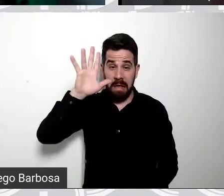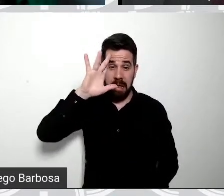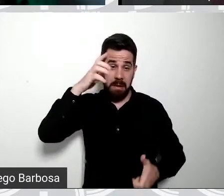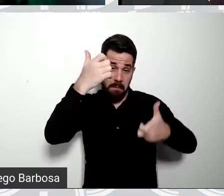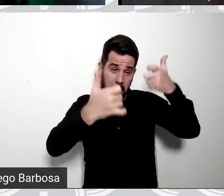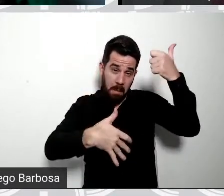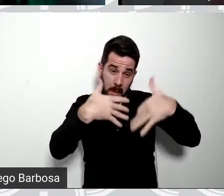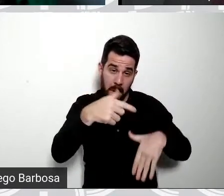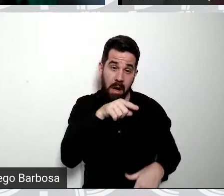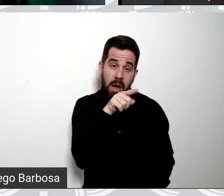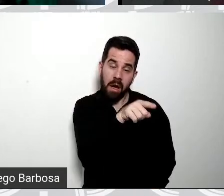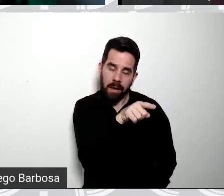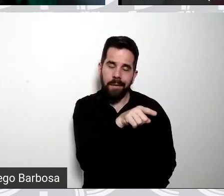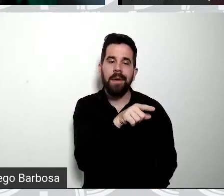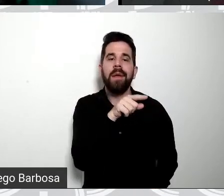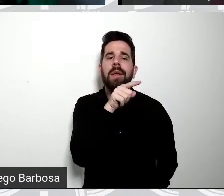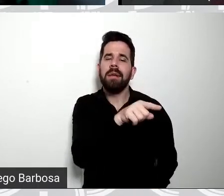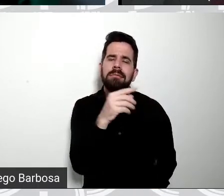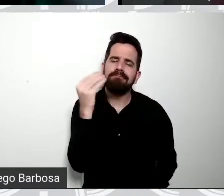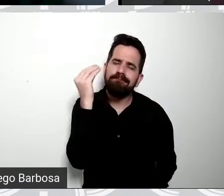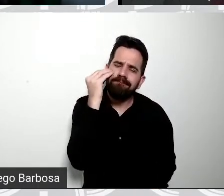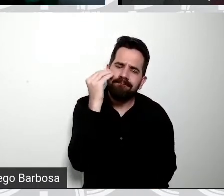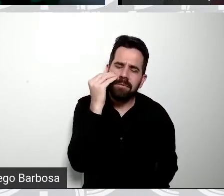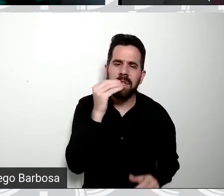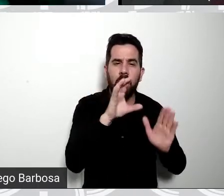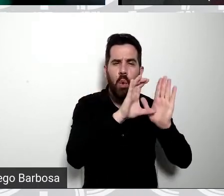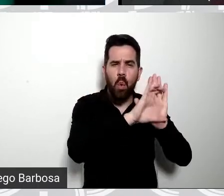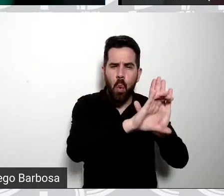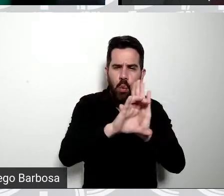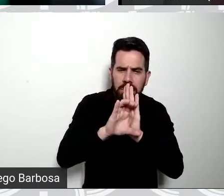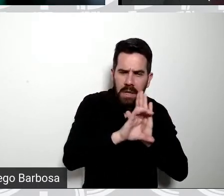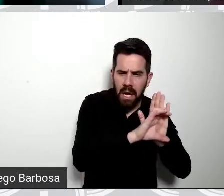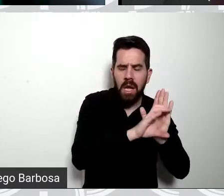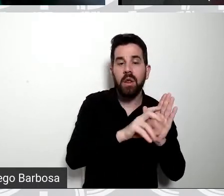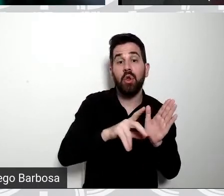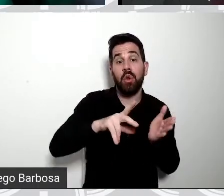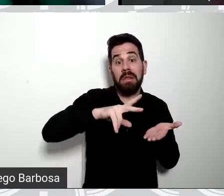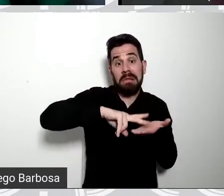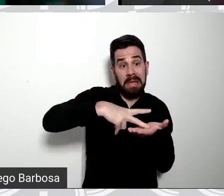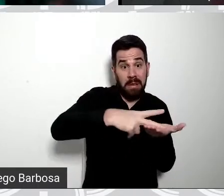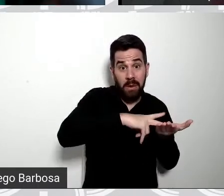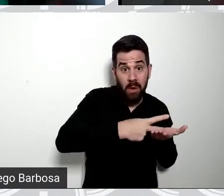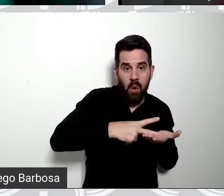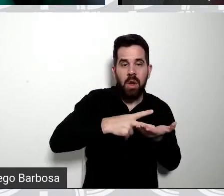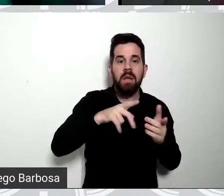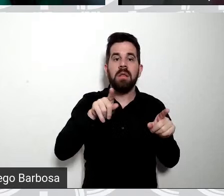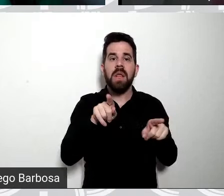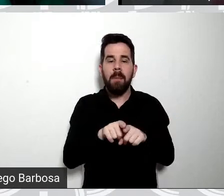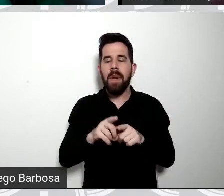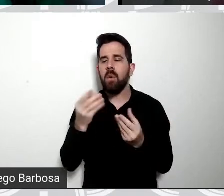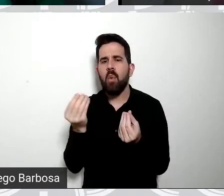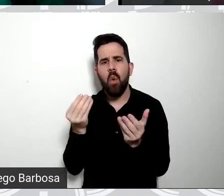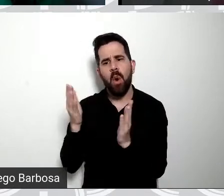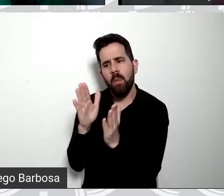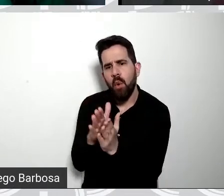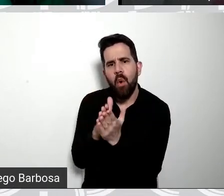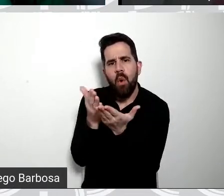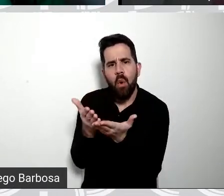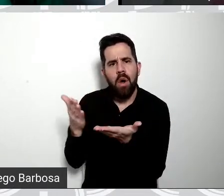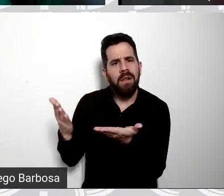conceitos da tradutologia, mas também as obras e seus tradutores, né, numa visada histórica.